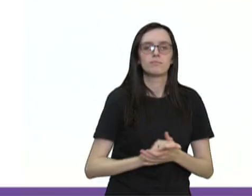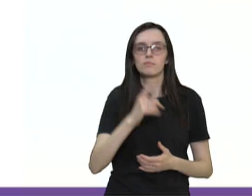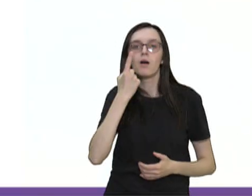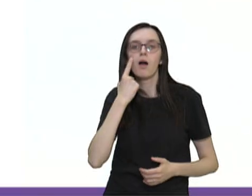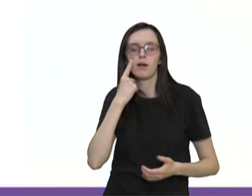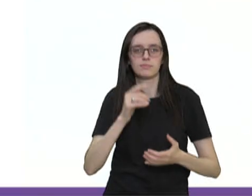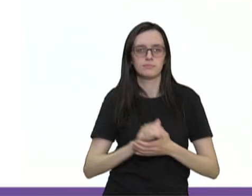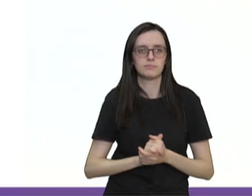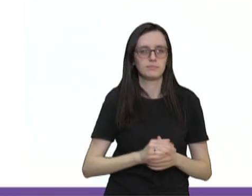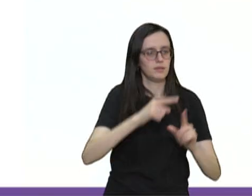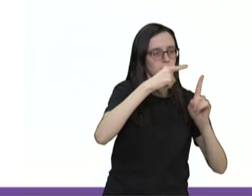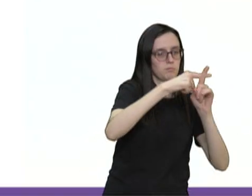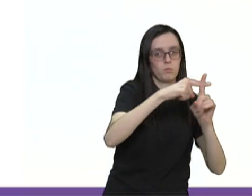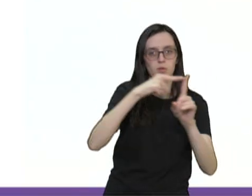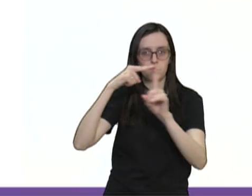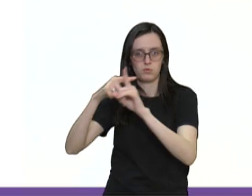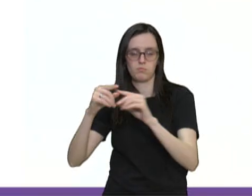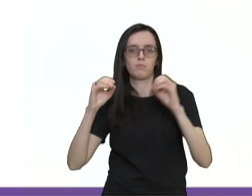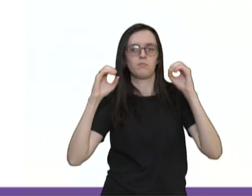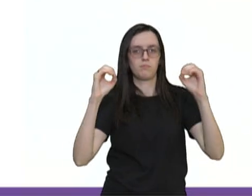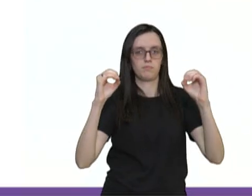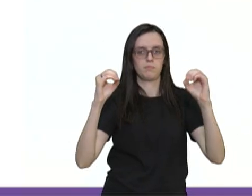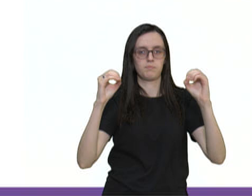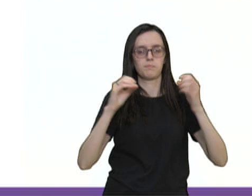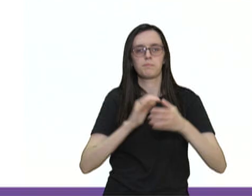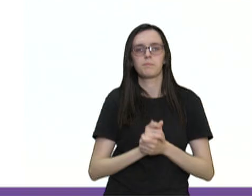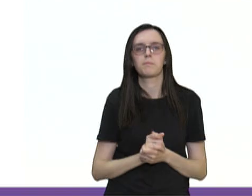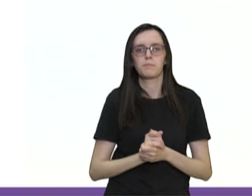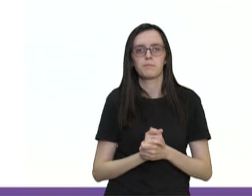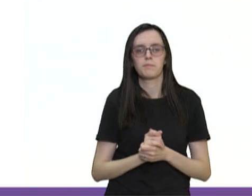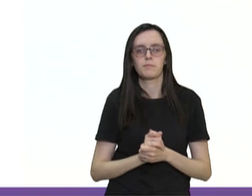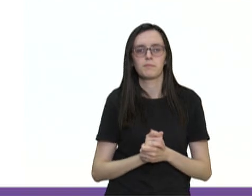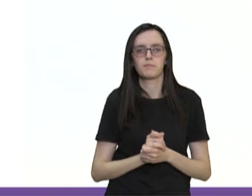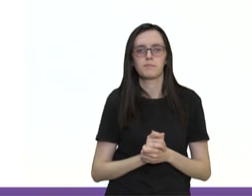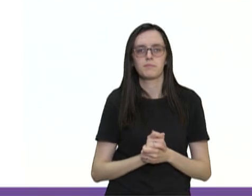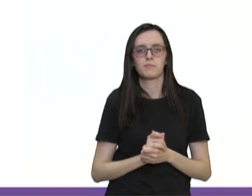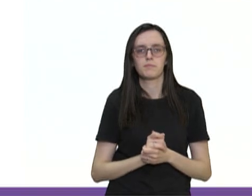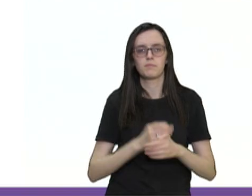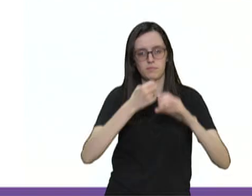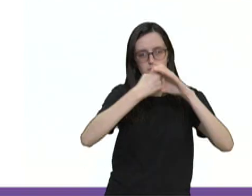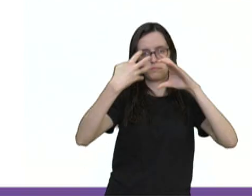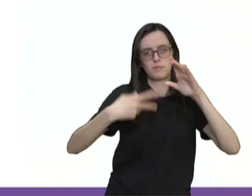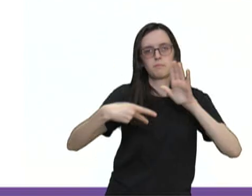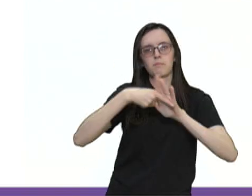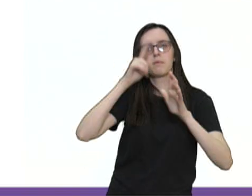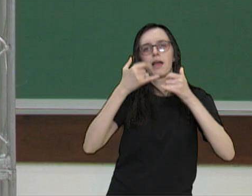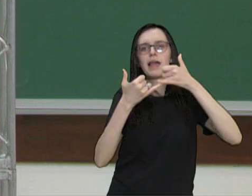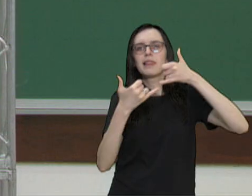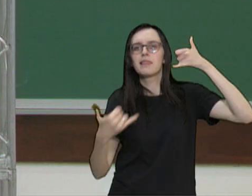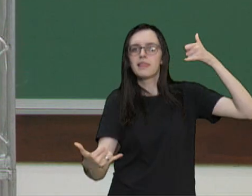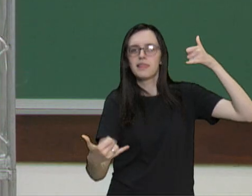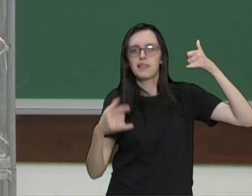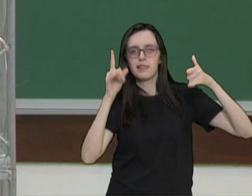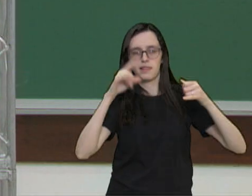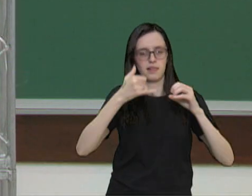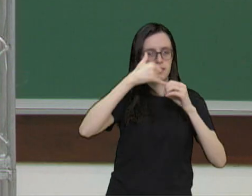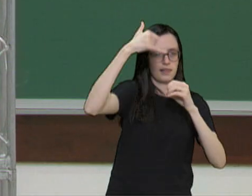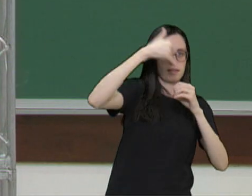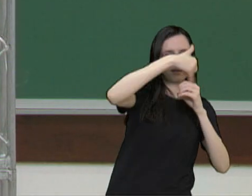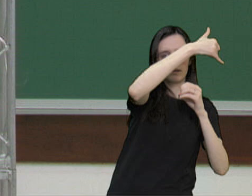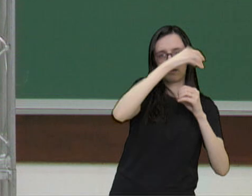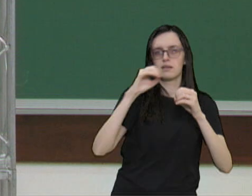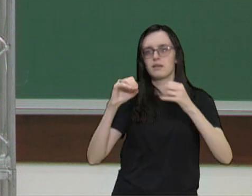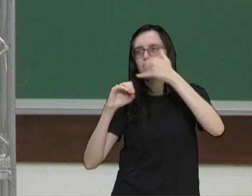você tem as duas cargas positivas, a propriedade das linhas de campo elétrico de cargas positivas são do tipo divergentes, ou